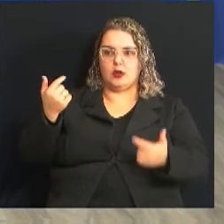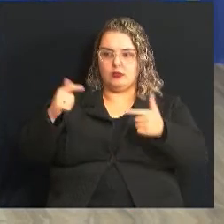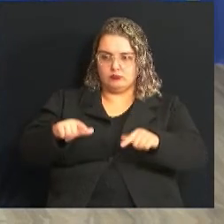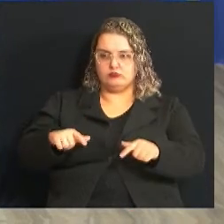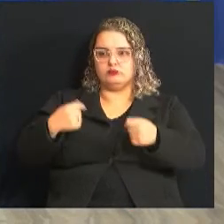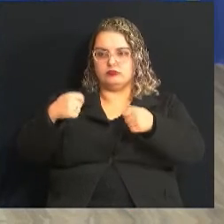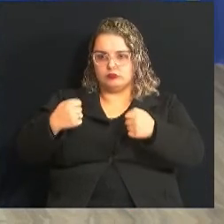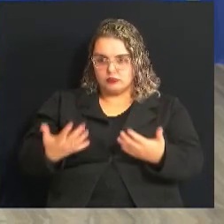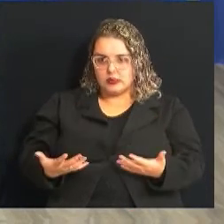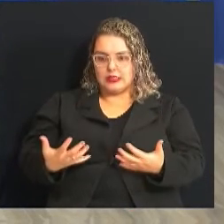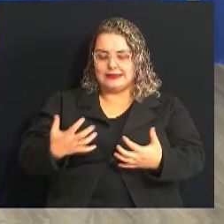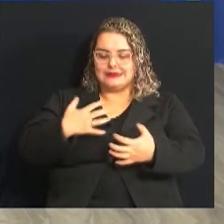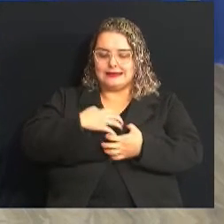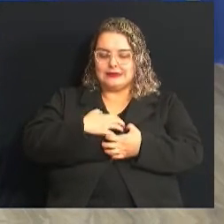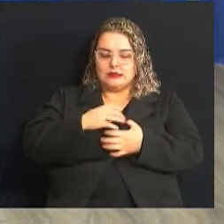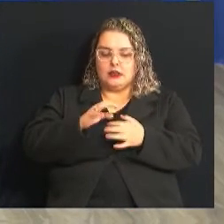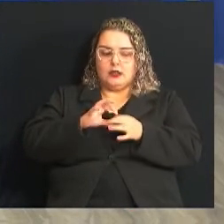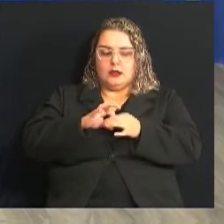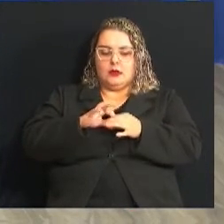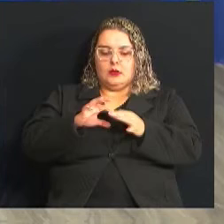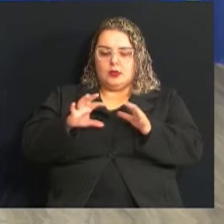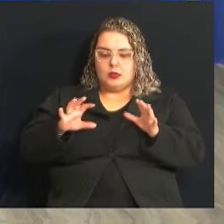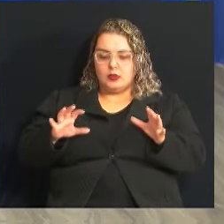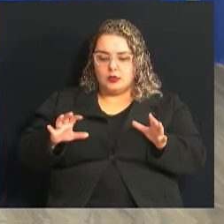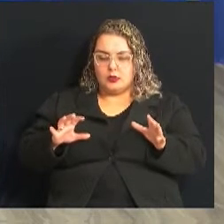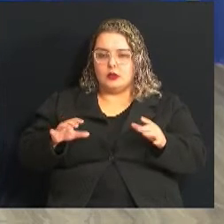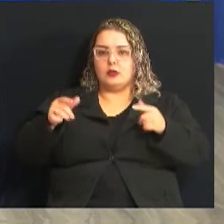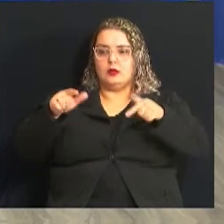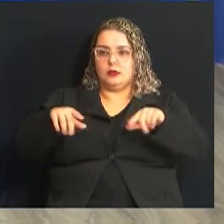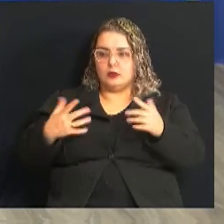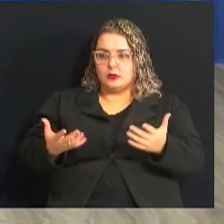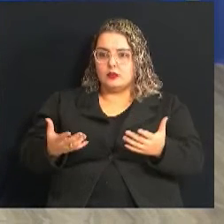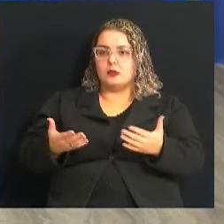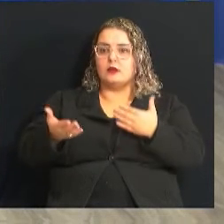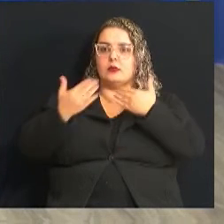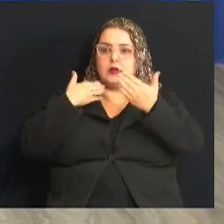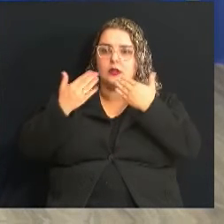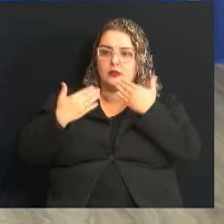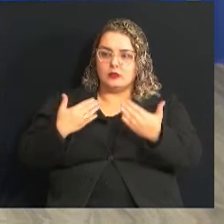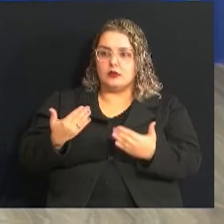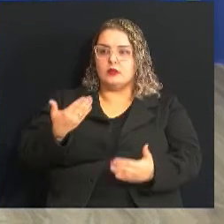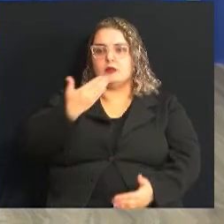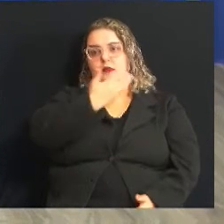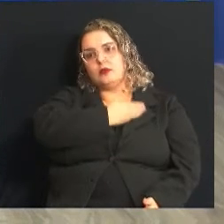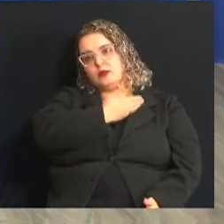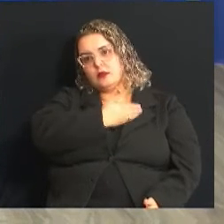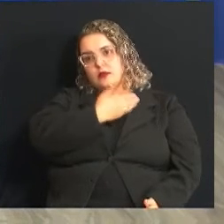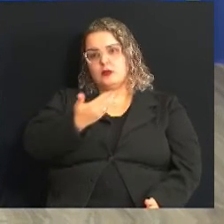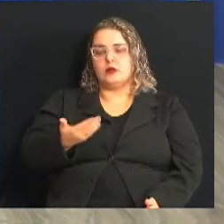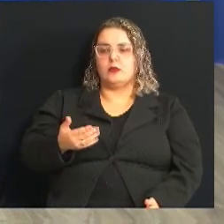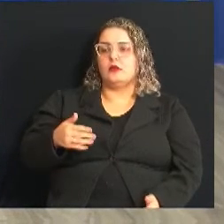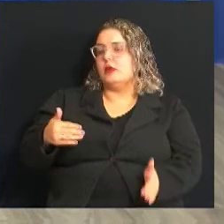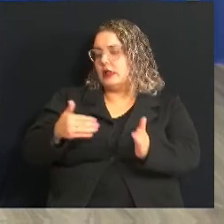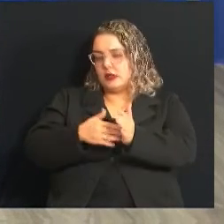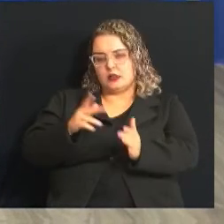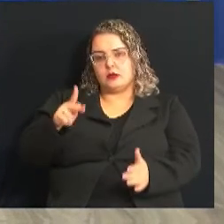precisa se sentir à vontade? É um local que provavelmente ela vai conversar com algum amiguinho ou até com a professora?